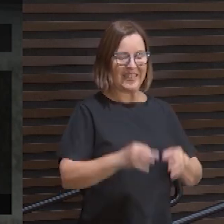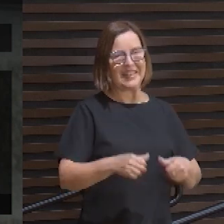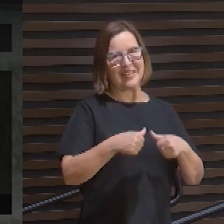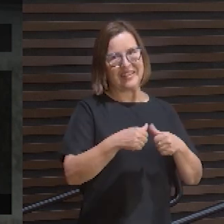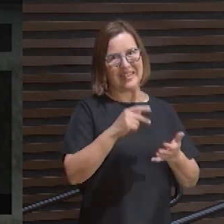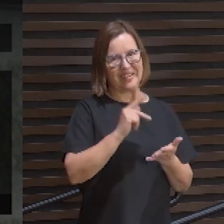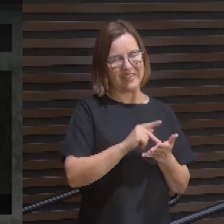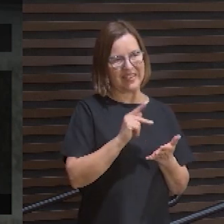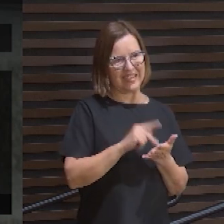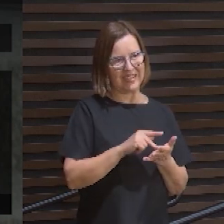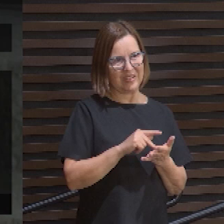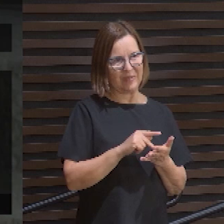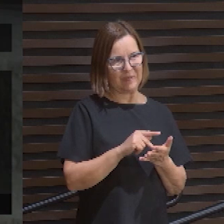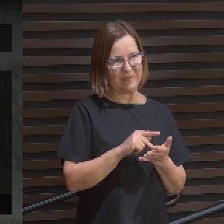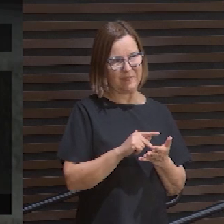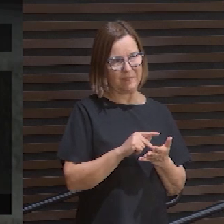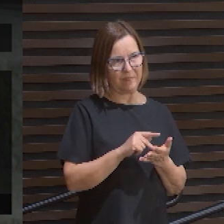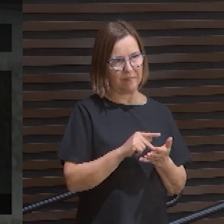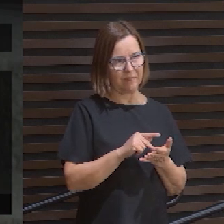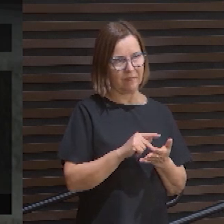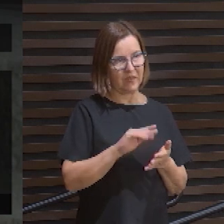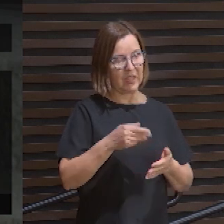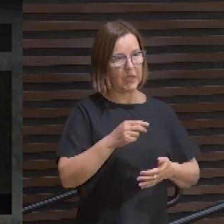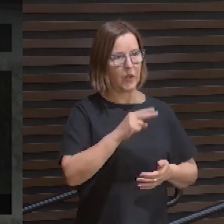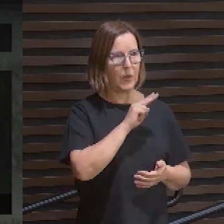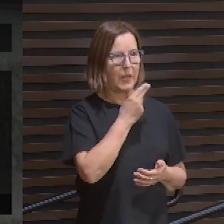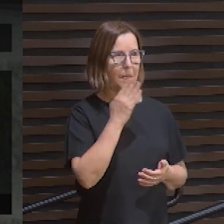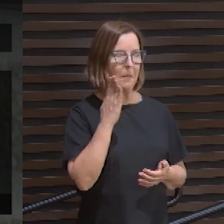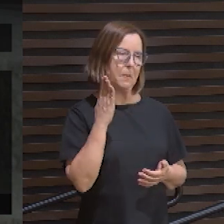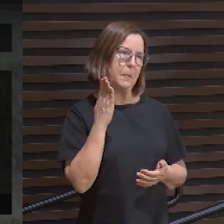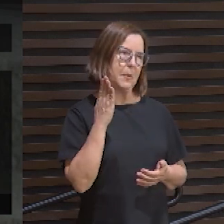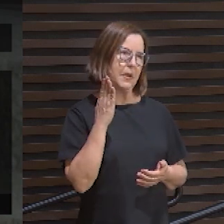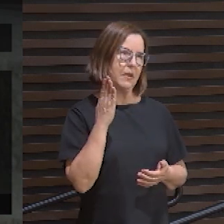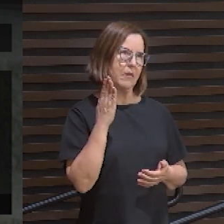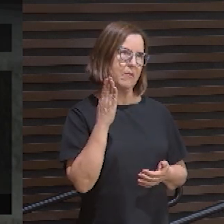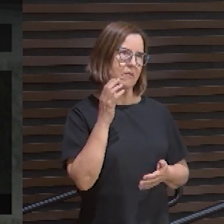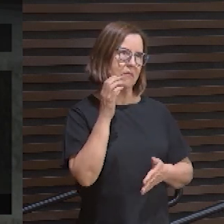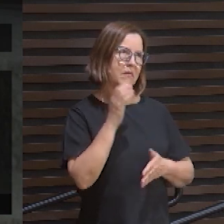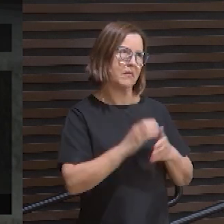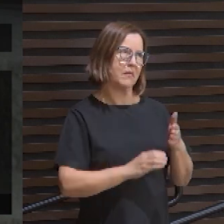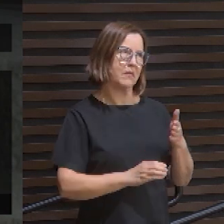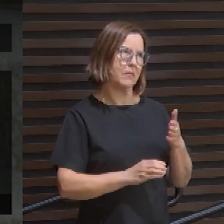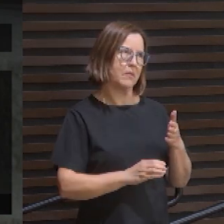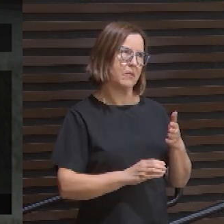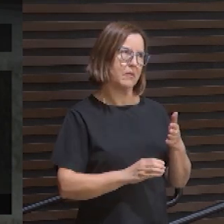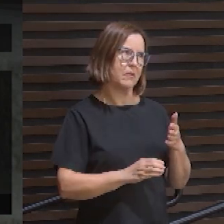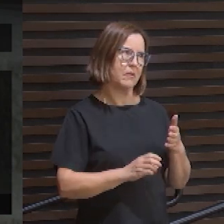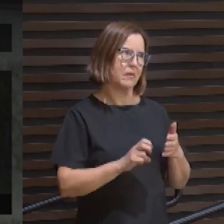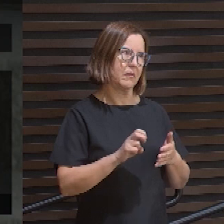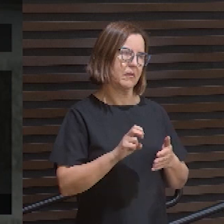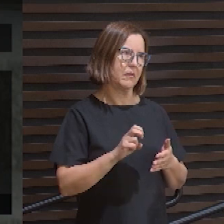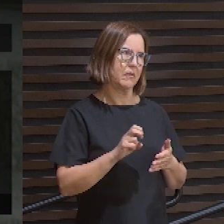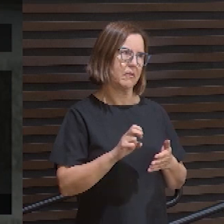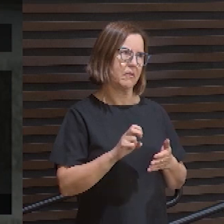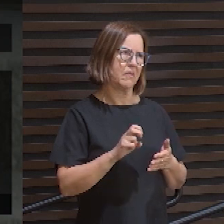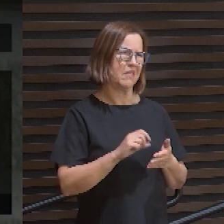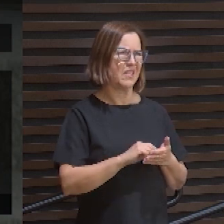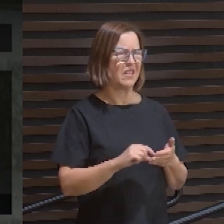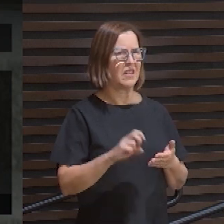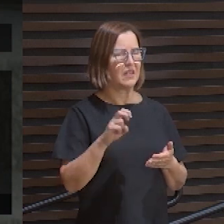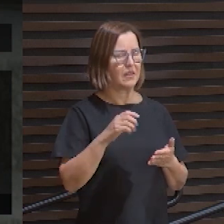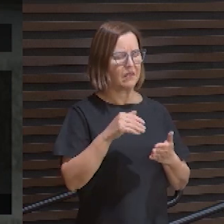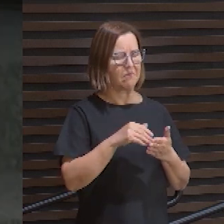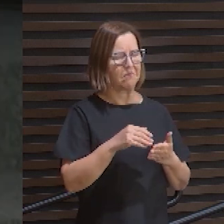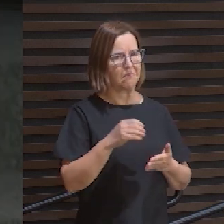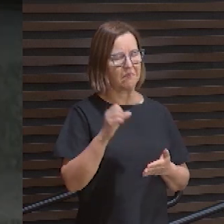verdade. Portanto, Hebreus 5:8 revela que por meio de nossa